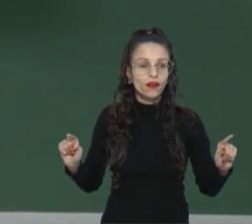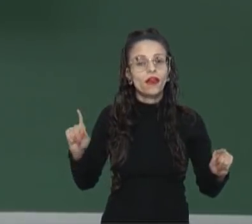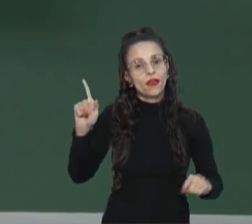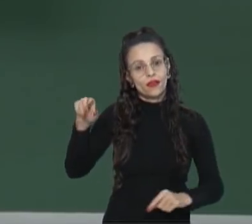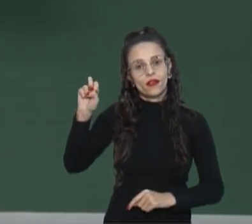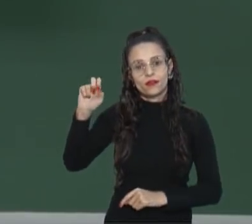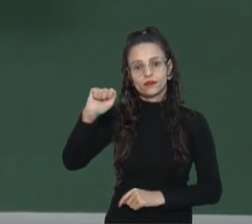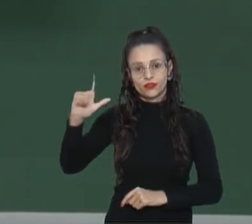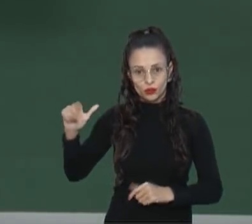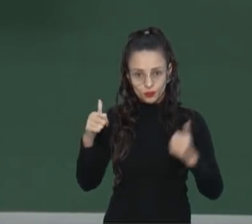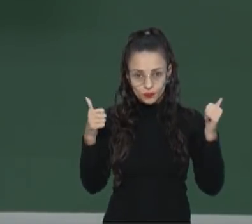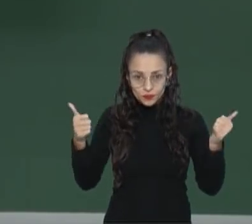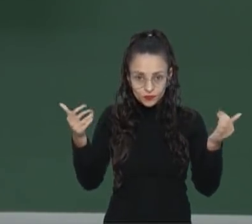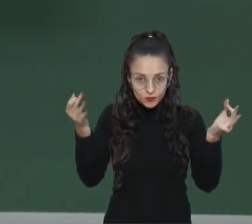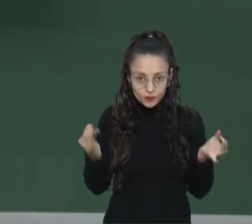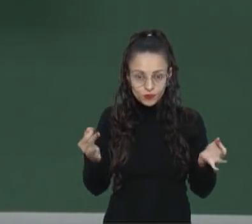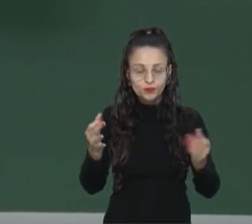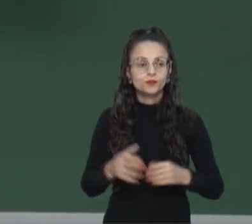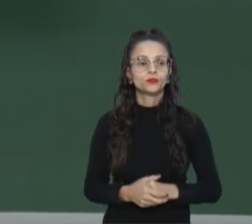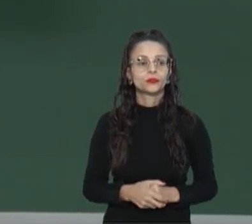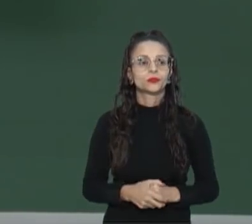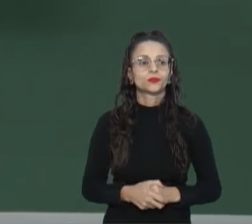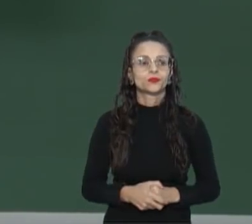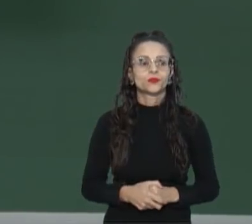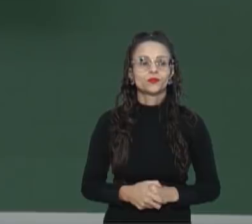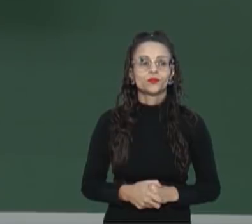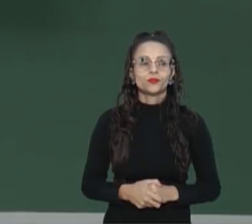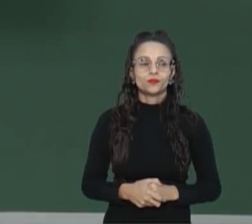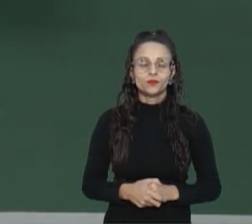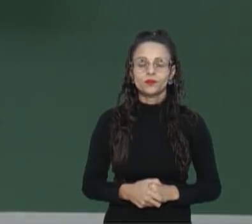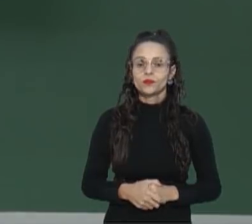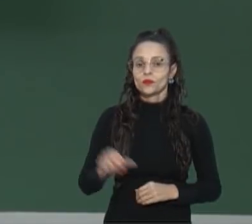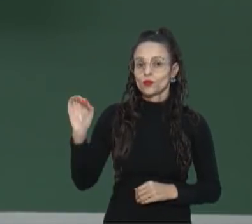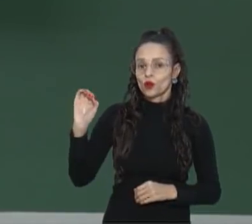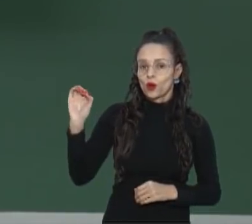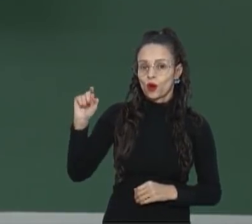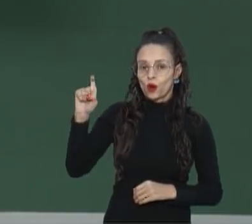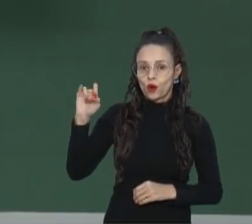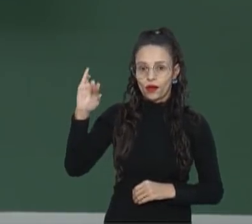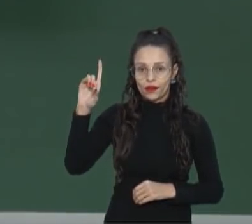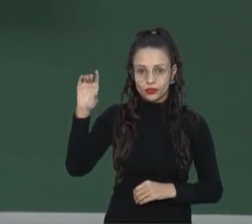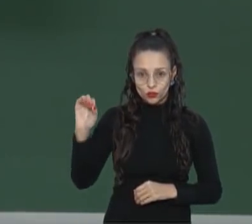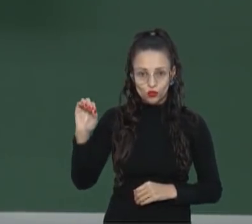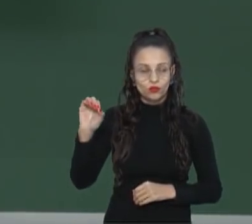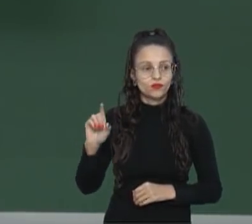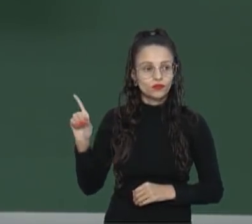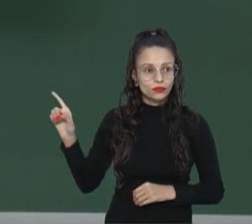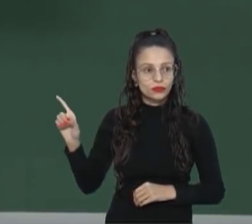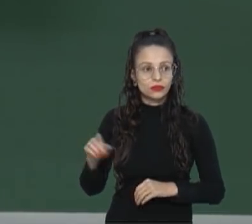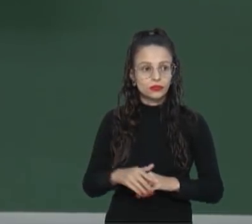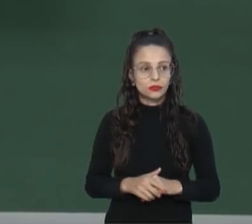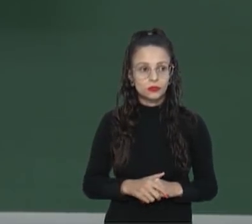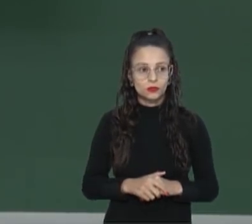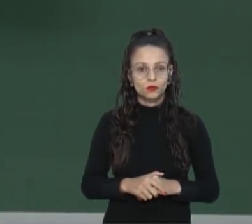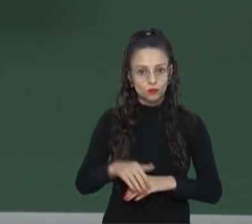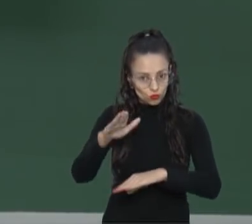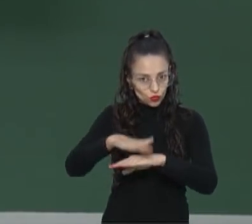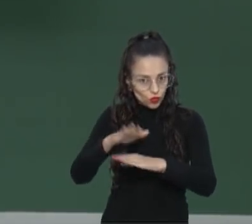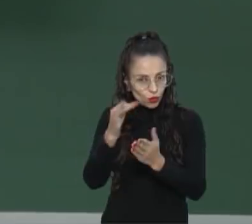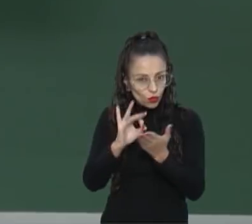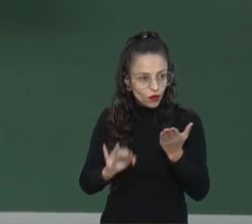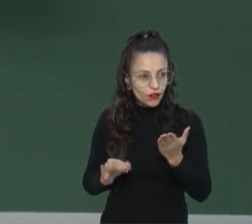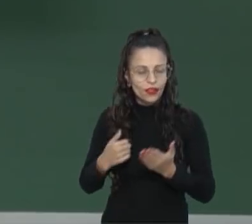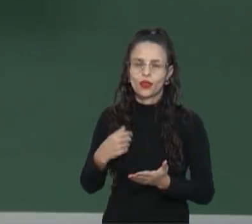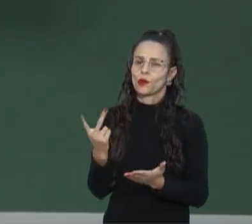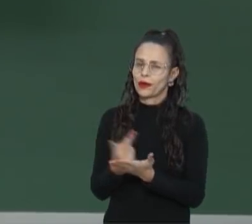sal. Perfeito? Aí, olha lá, óxidos. Aqui era para estar escrito óxidos. Obrigado por corrigir aí no seu caderno.